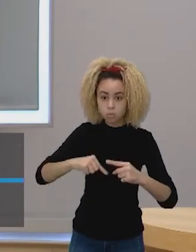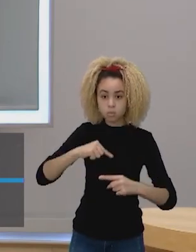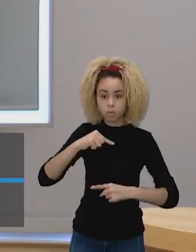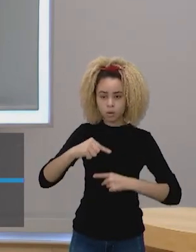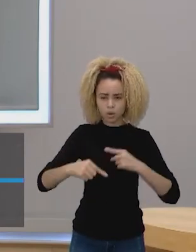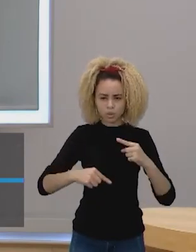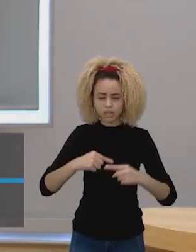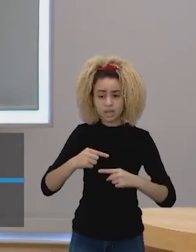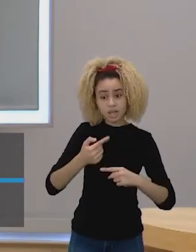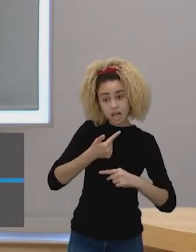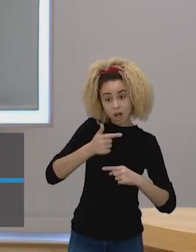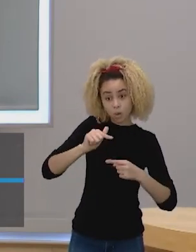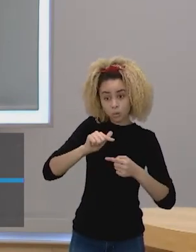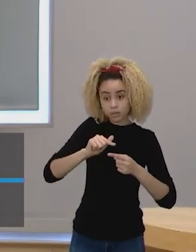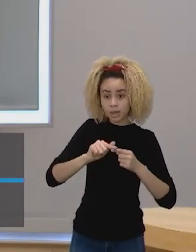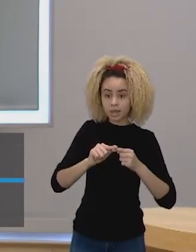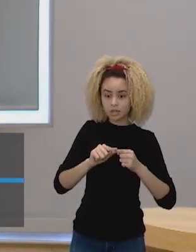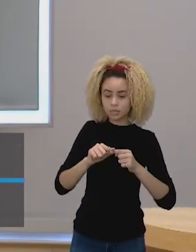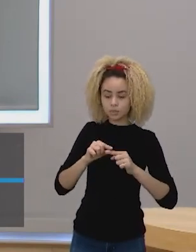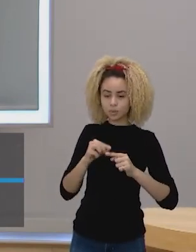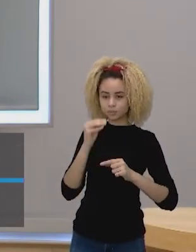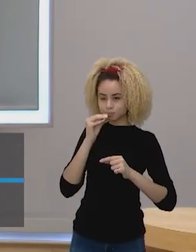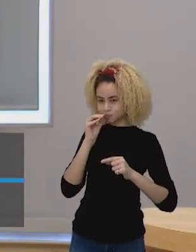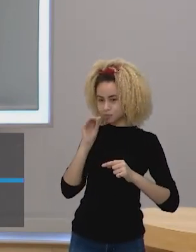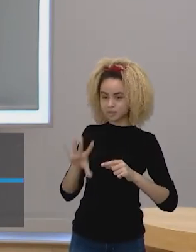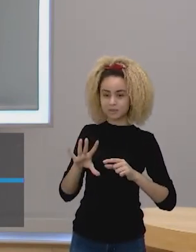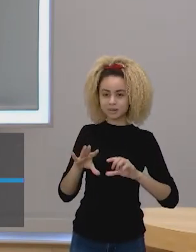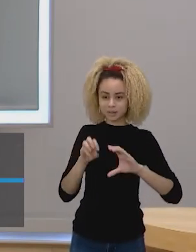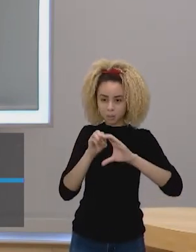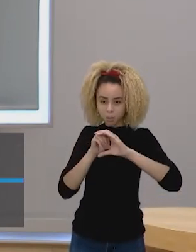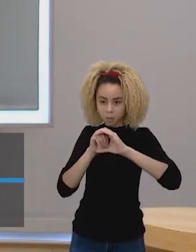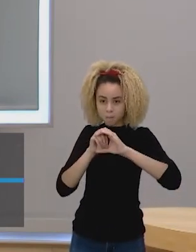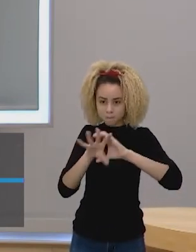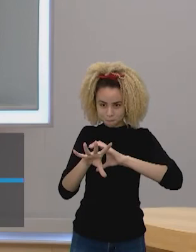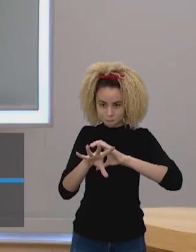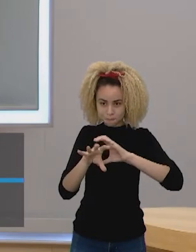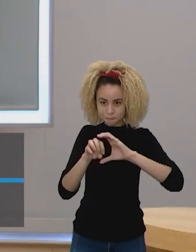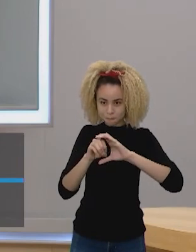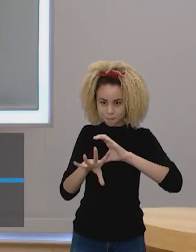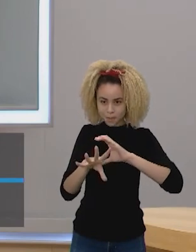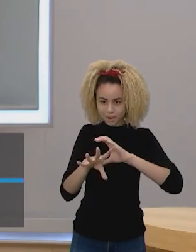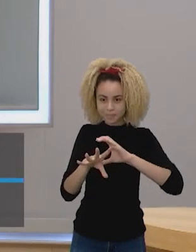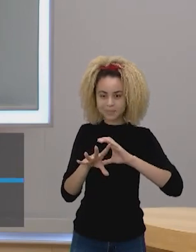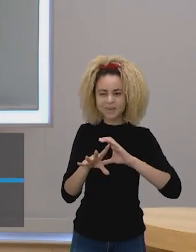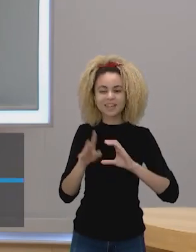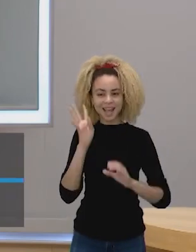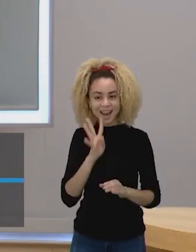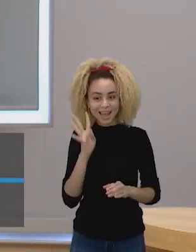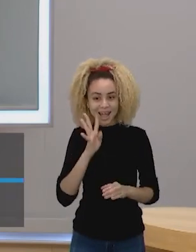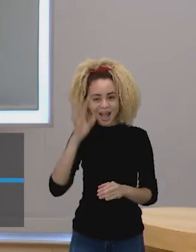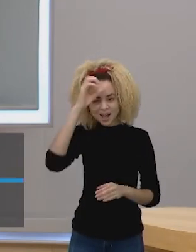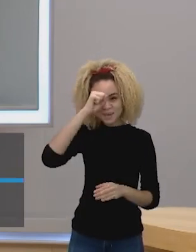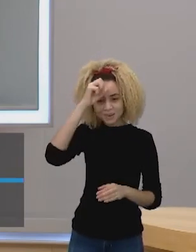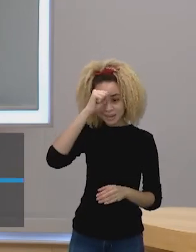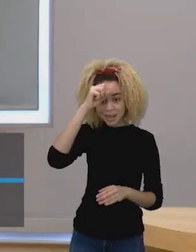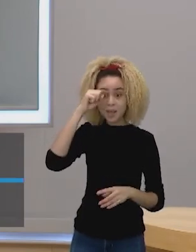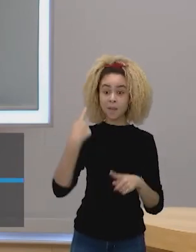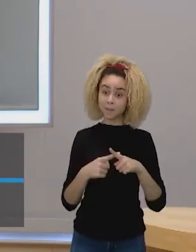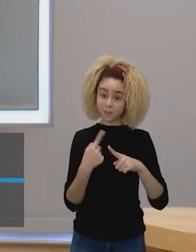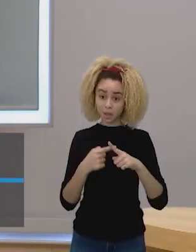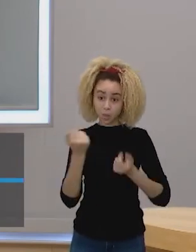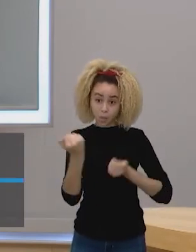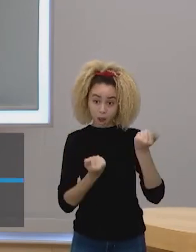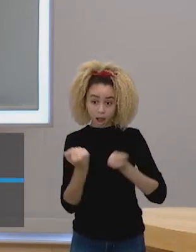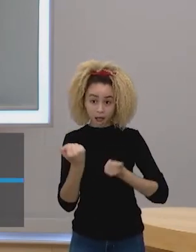então, pelo escapamento ali que a gente diz. Não é sensacional a gente aprender ciências, né? Veja que o carro,